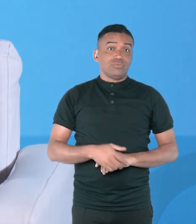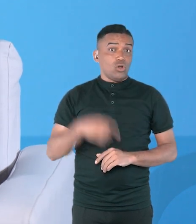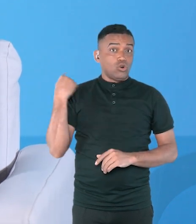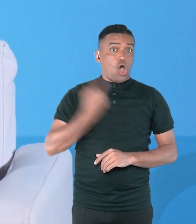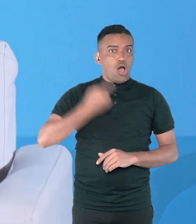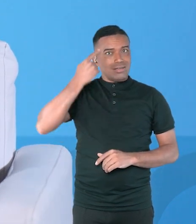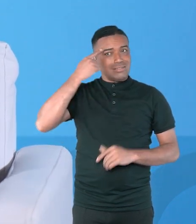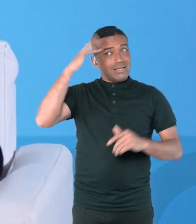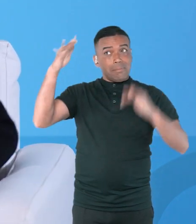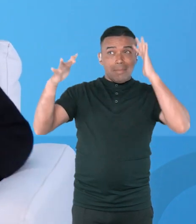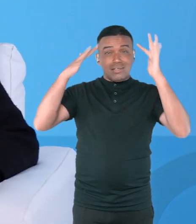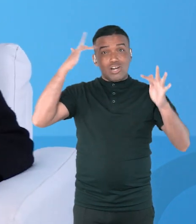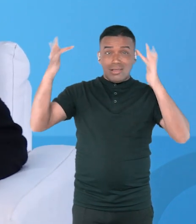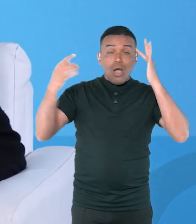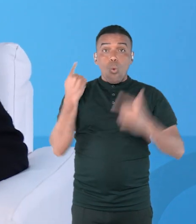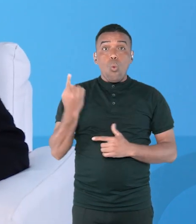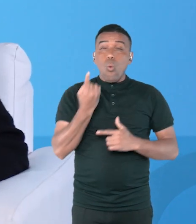nossa imaginação ela é